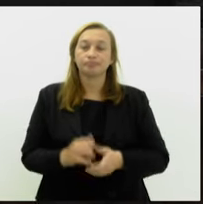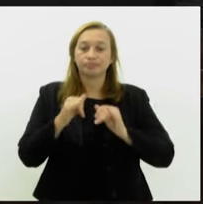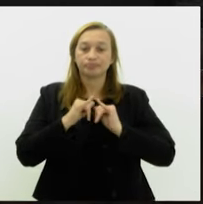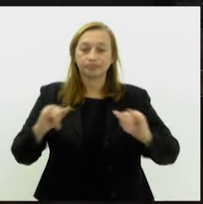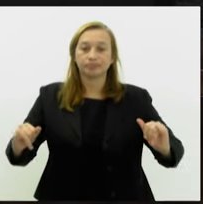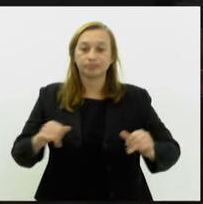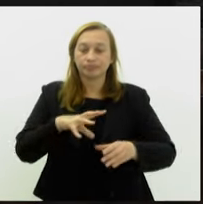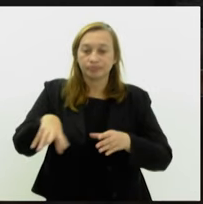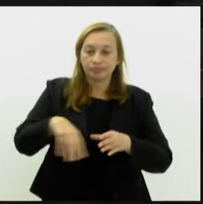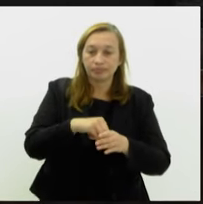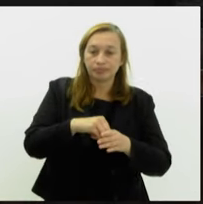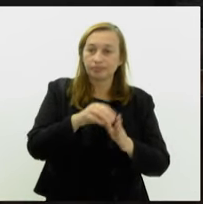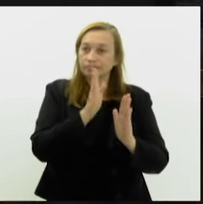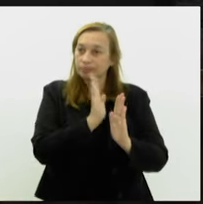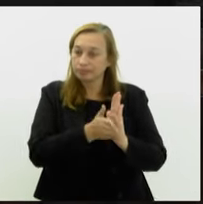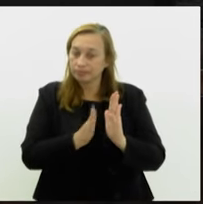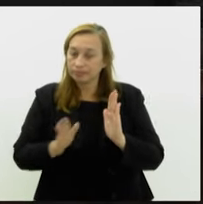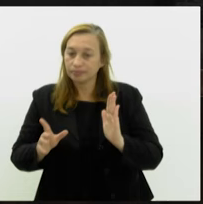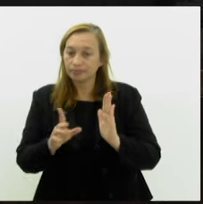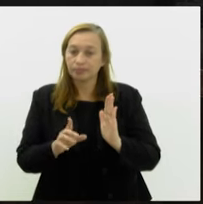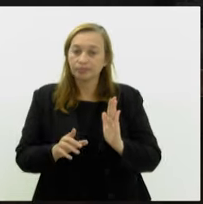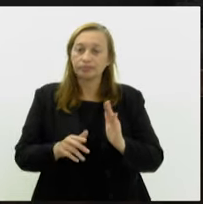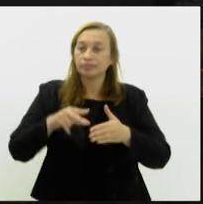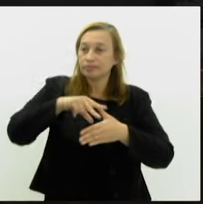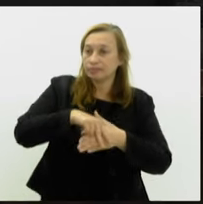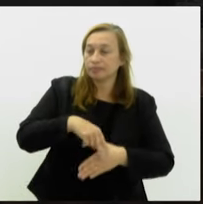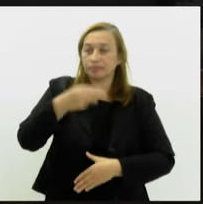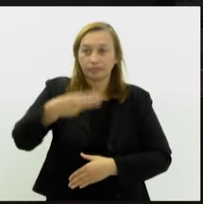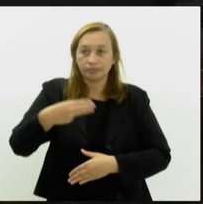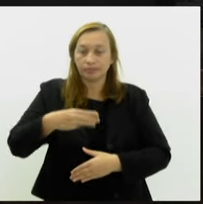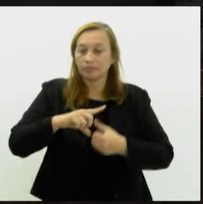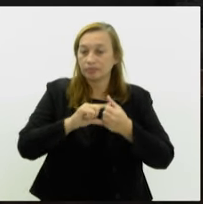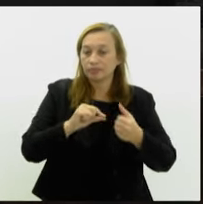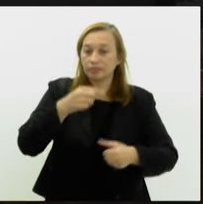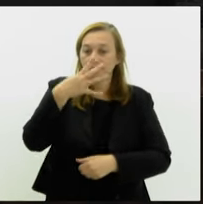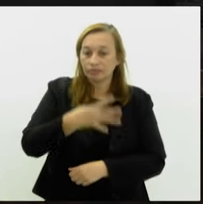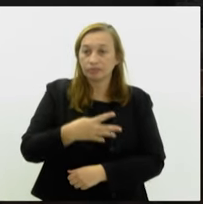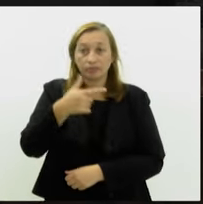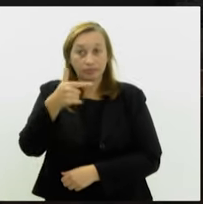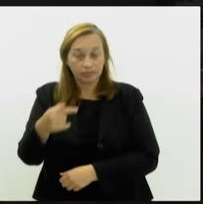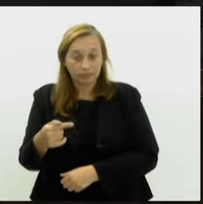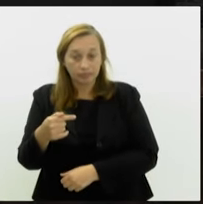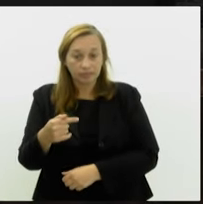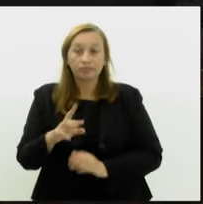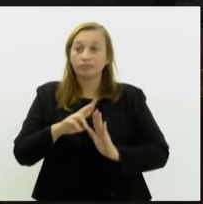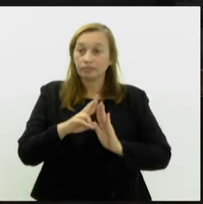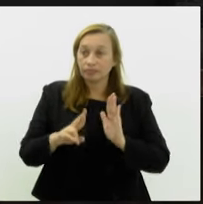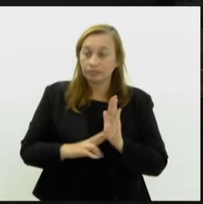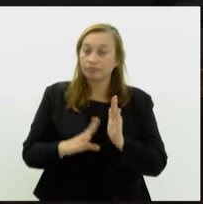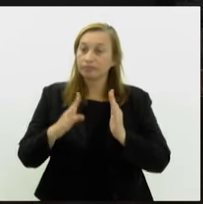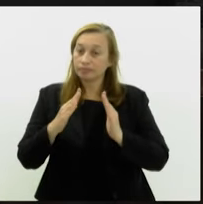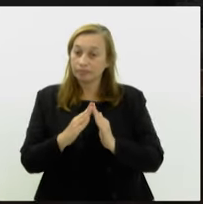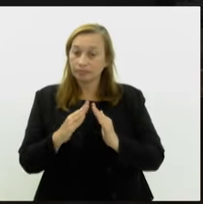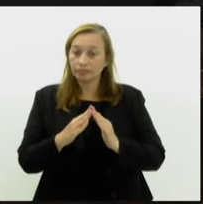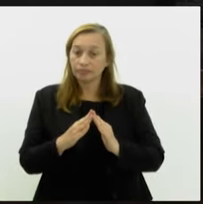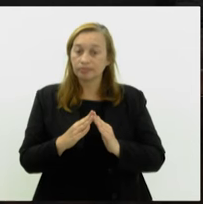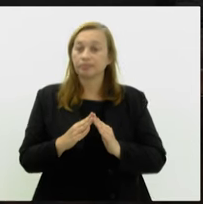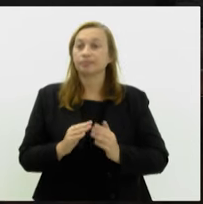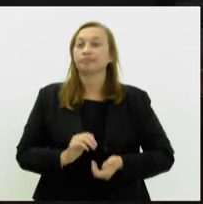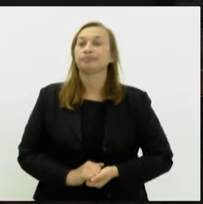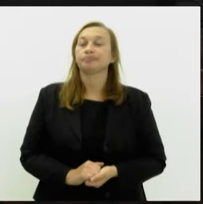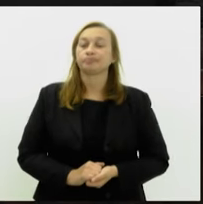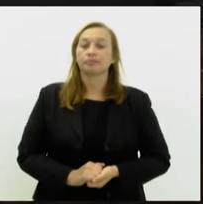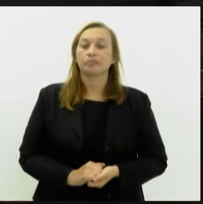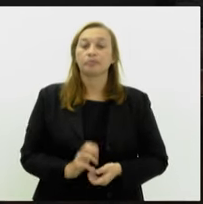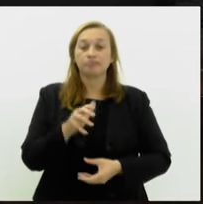Anuncio, incluído na ordem do dia, de acordo com o inciso 3º, do artigo 47 do Regimento Interno, em tramitação